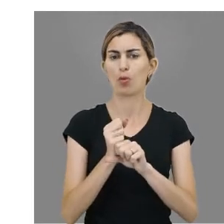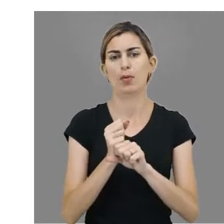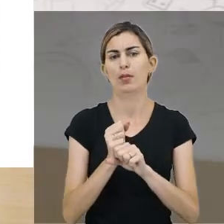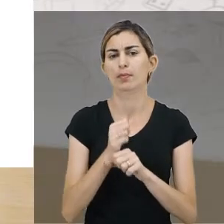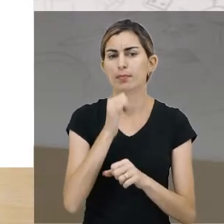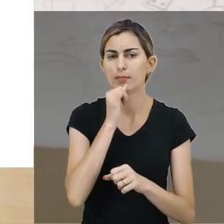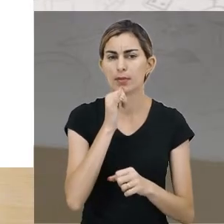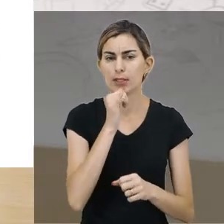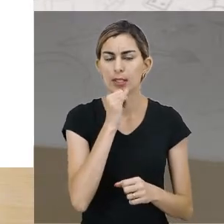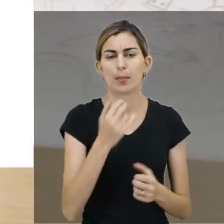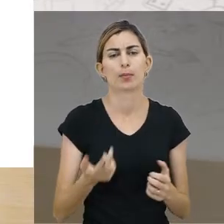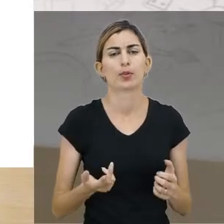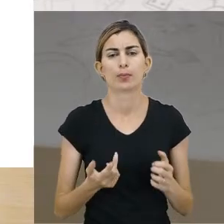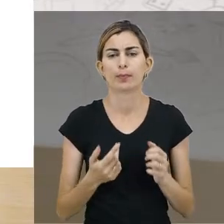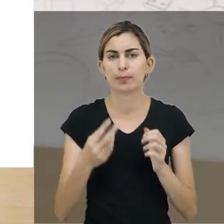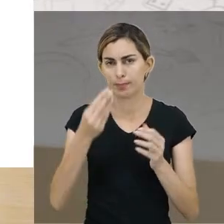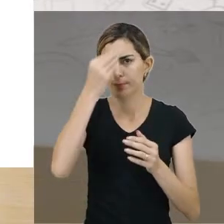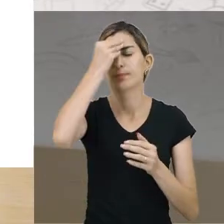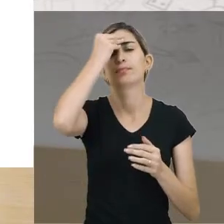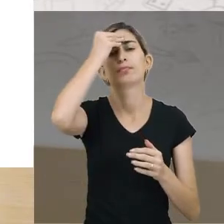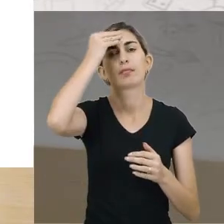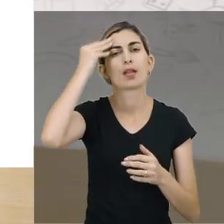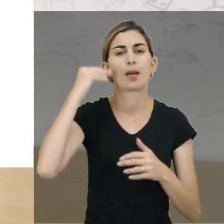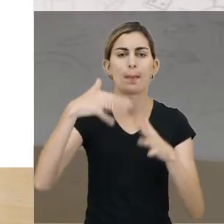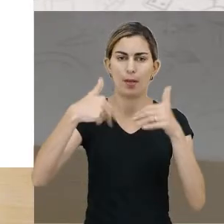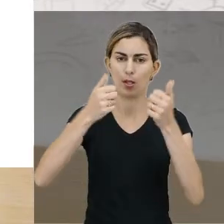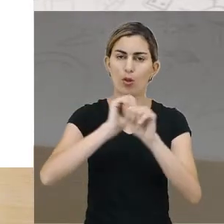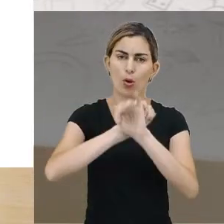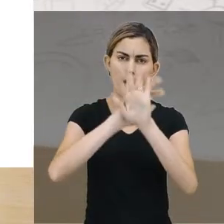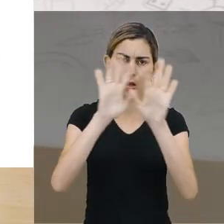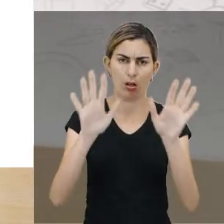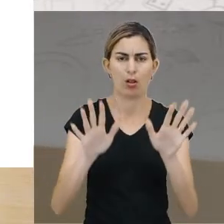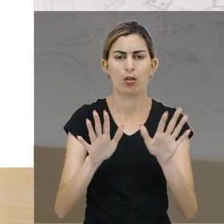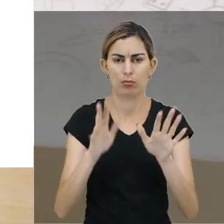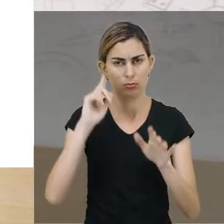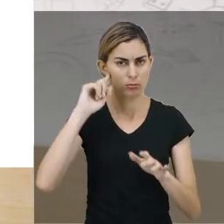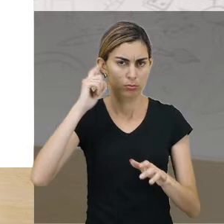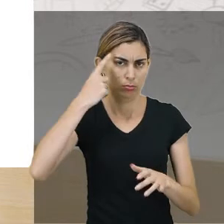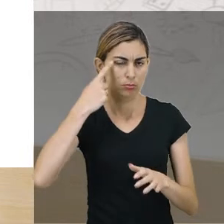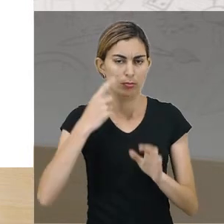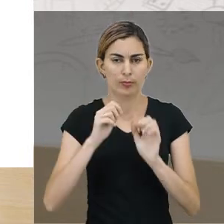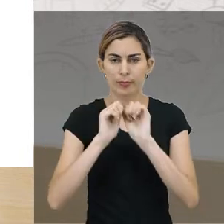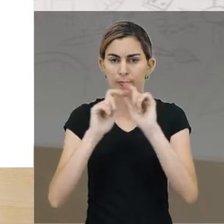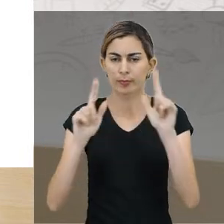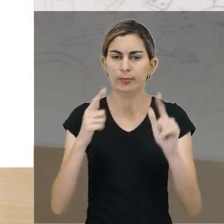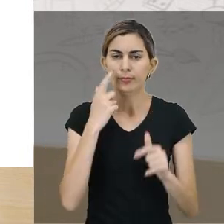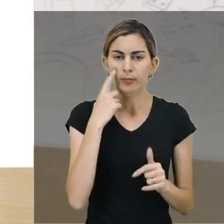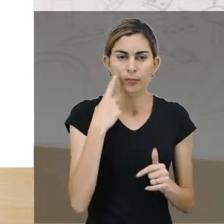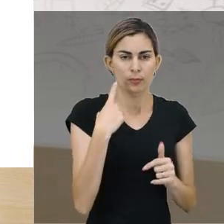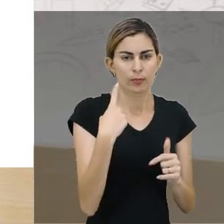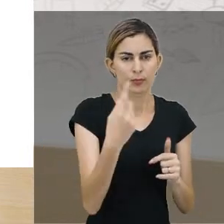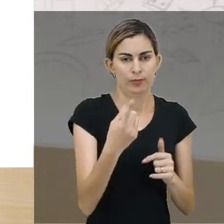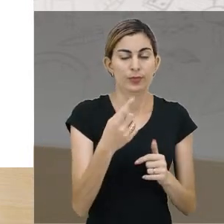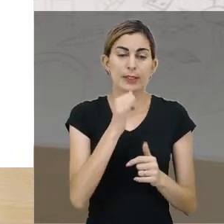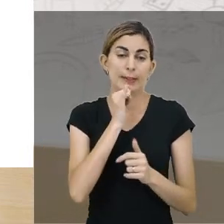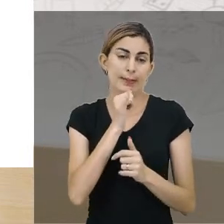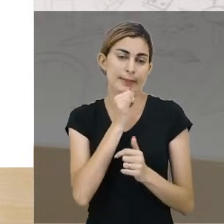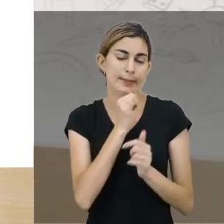Vamos para um exemplo prático para fixar melhor, e esclarecer as possíveis dúvidas. Então,